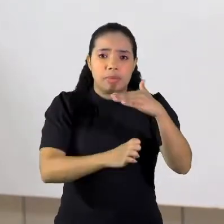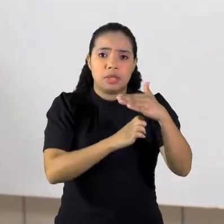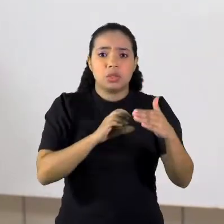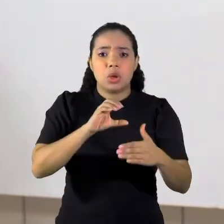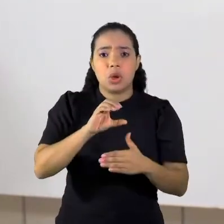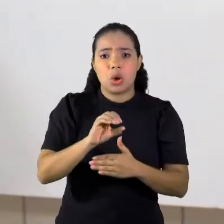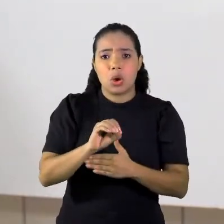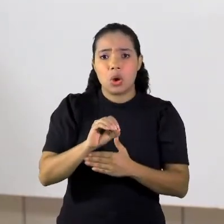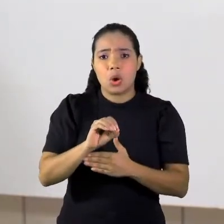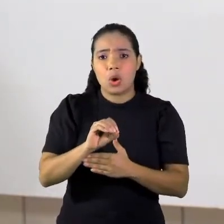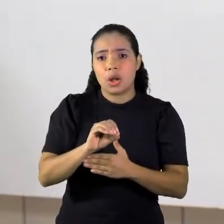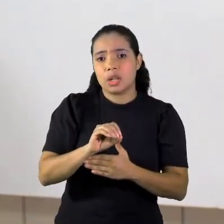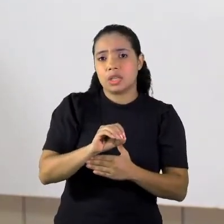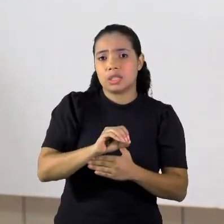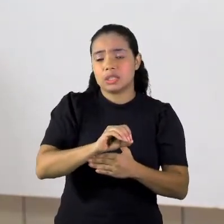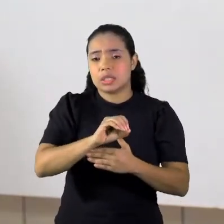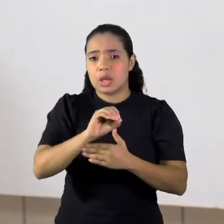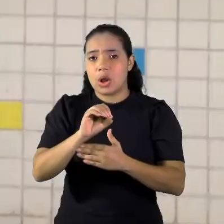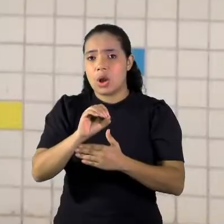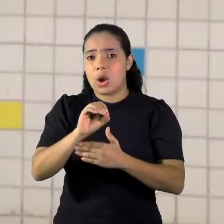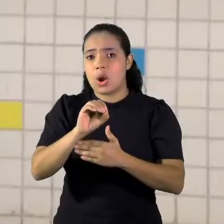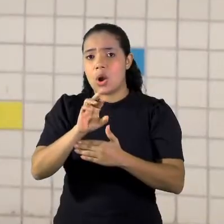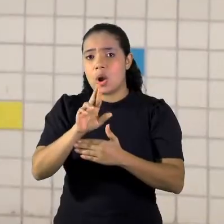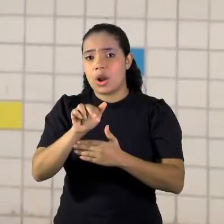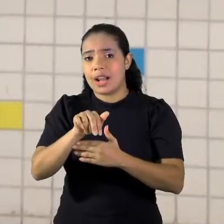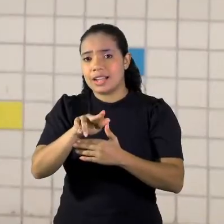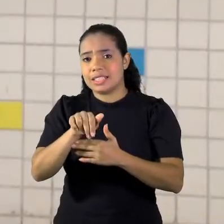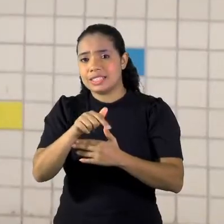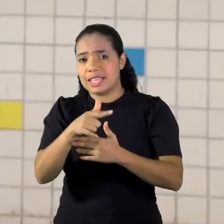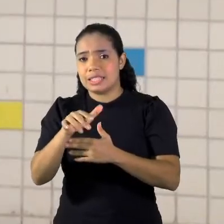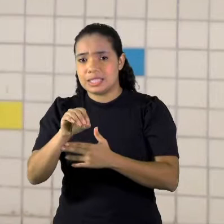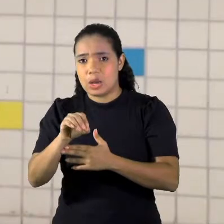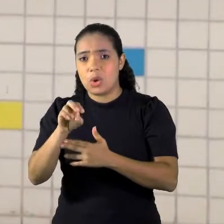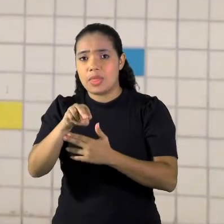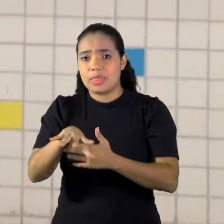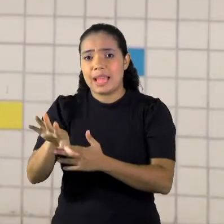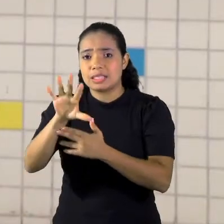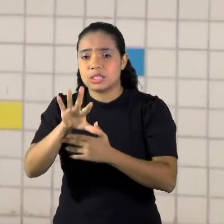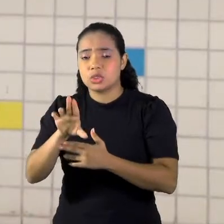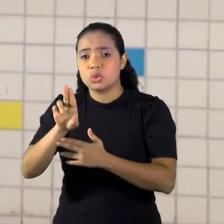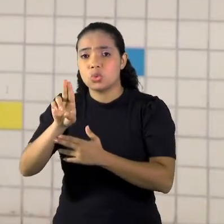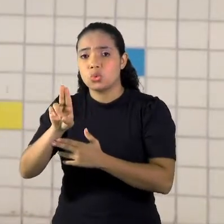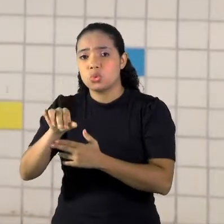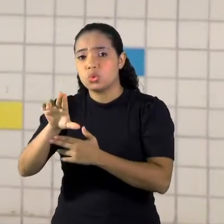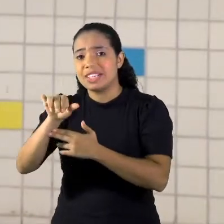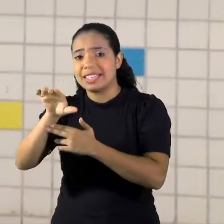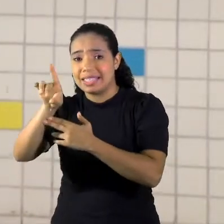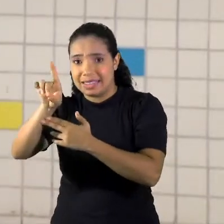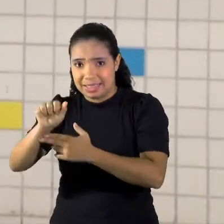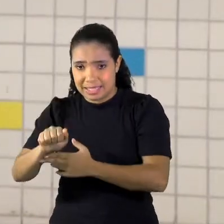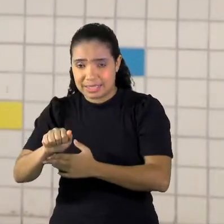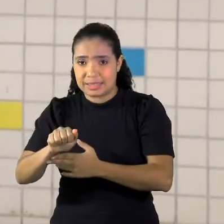Nações Unidas. A Organização das Nações Unidas, ela surgiu em